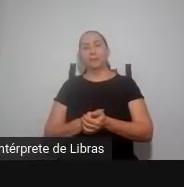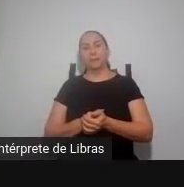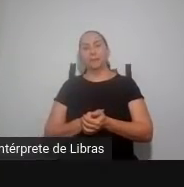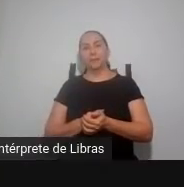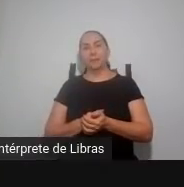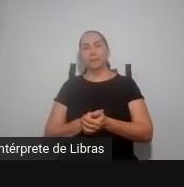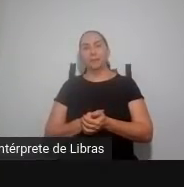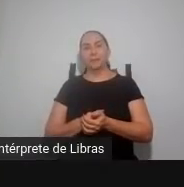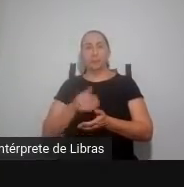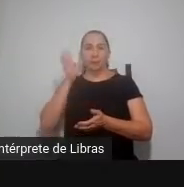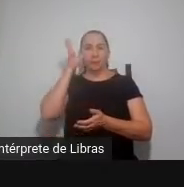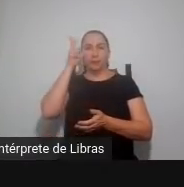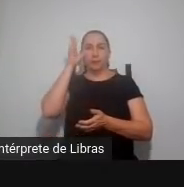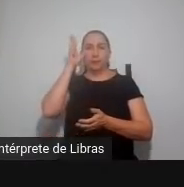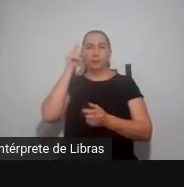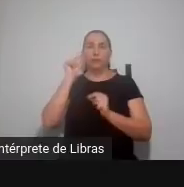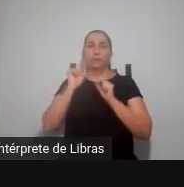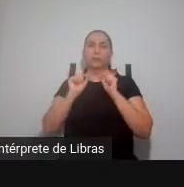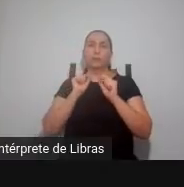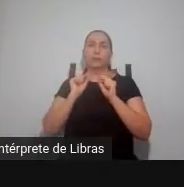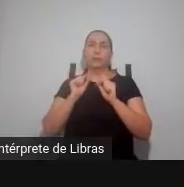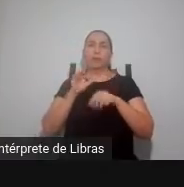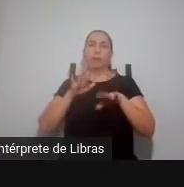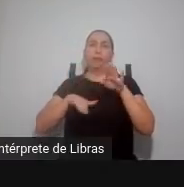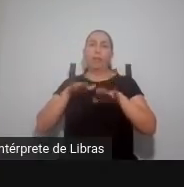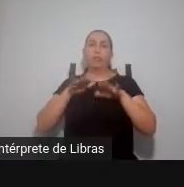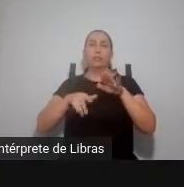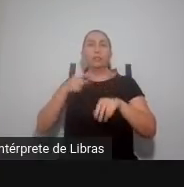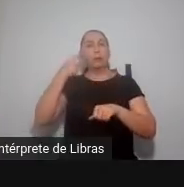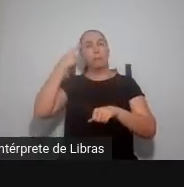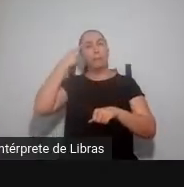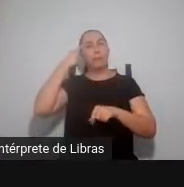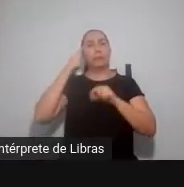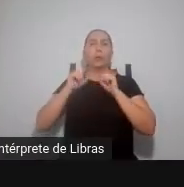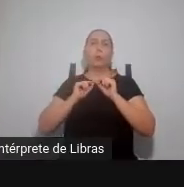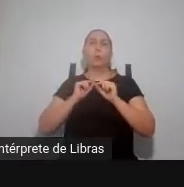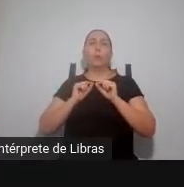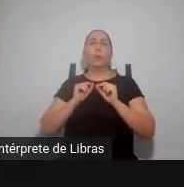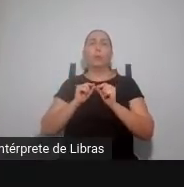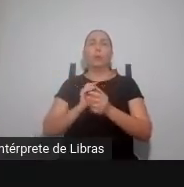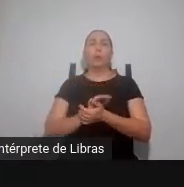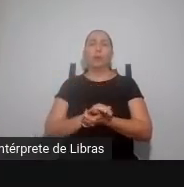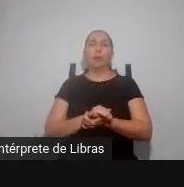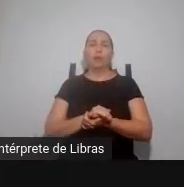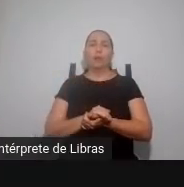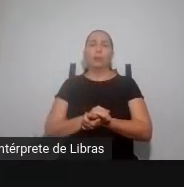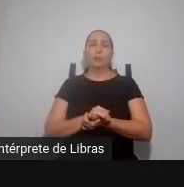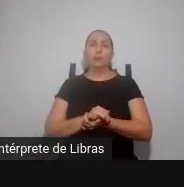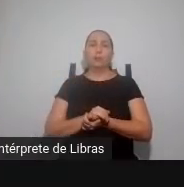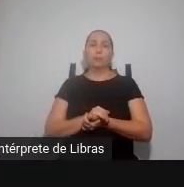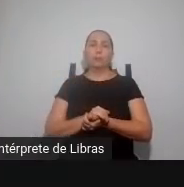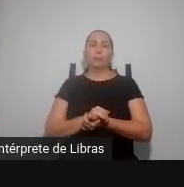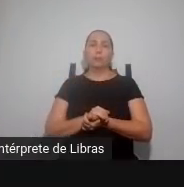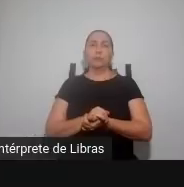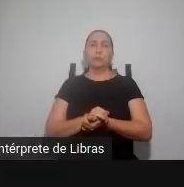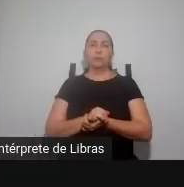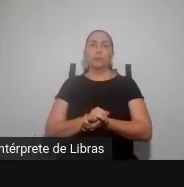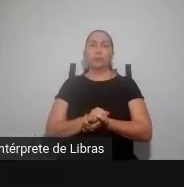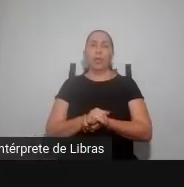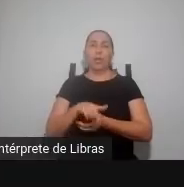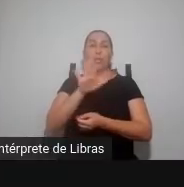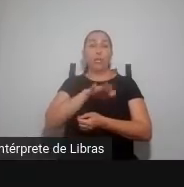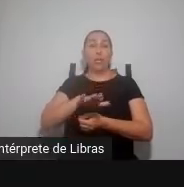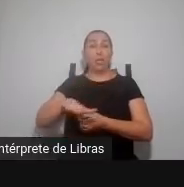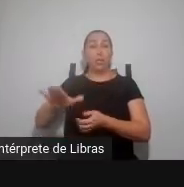uma observação, gente, porque às vezes a gente pensa, mas e os meninos que do público, né, que não estão tendo aula online, como é o